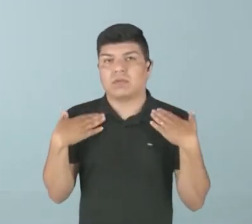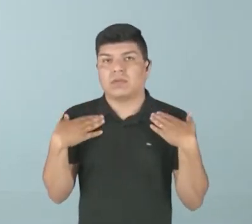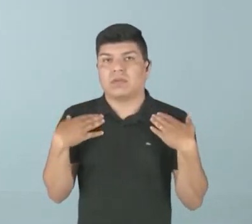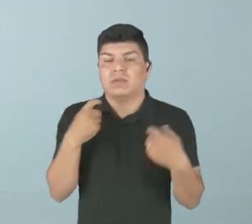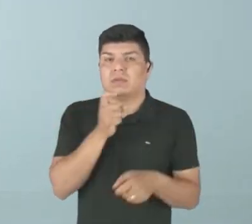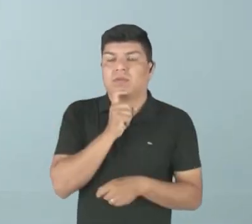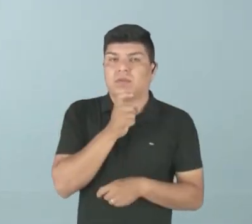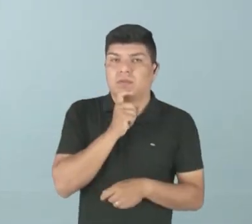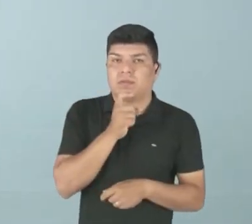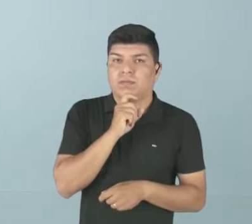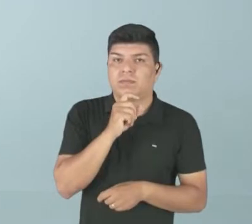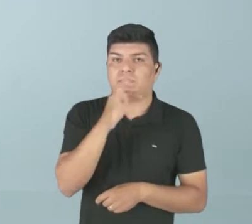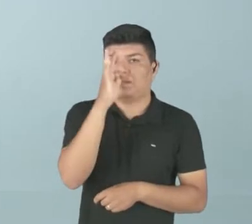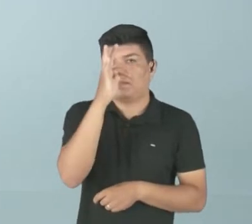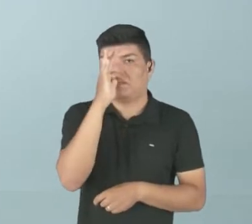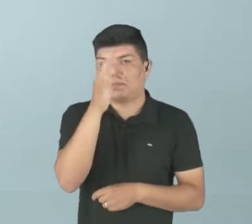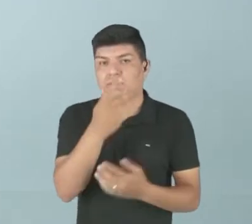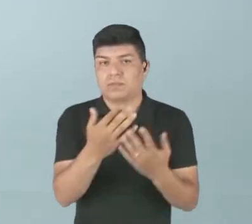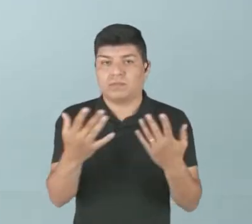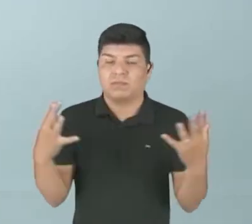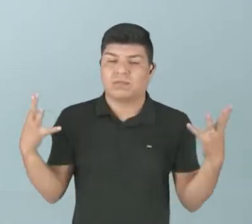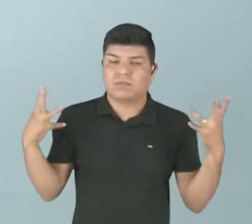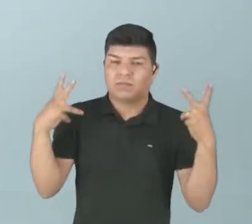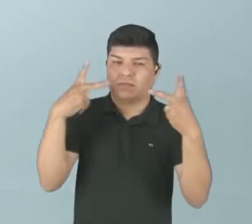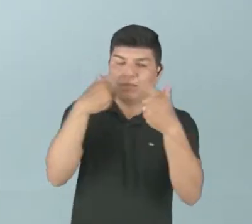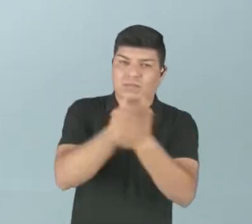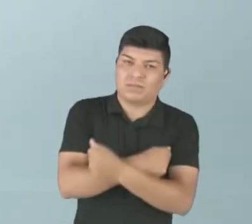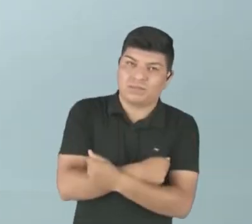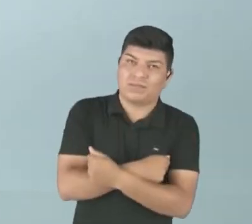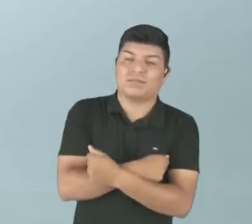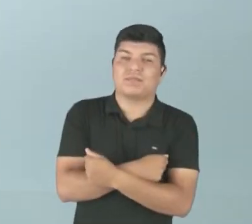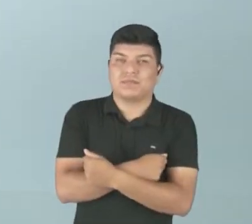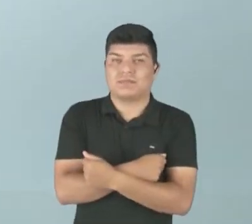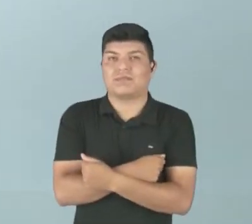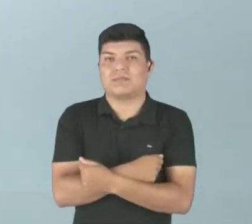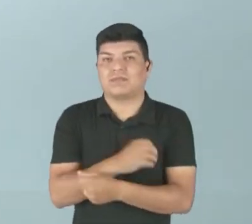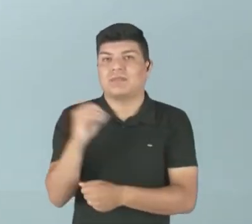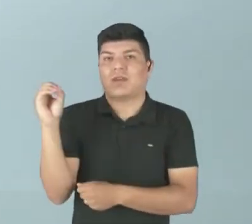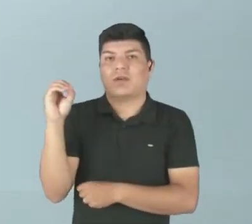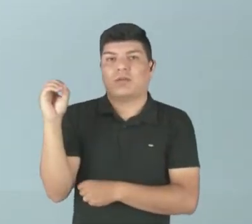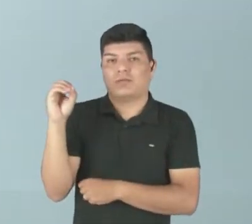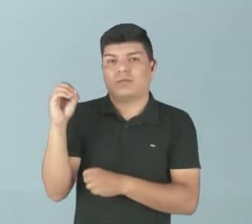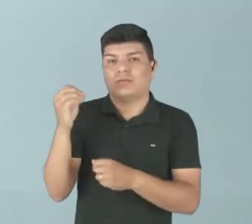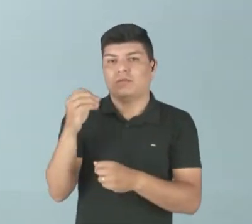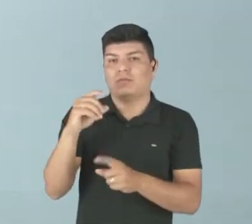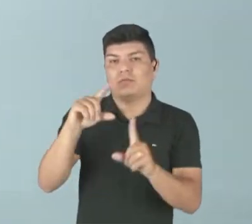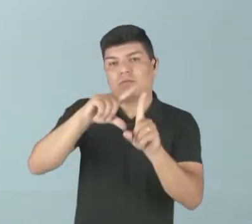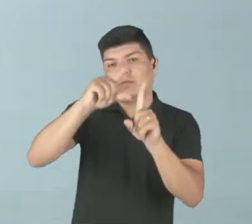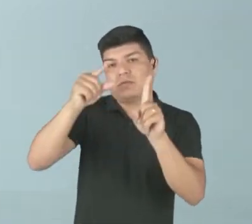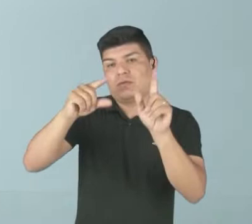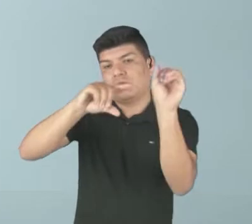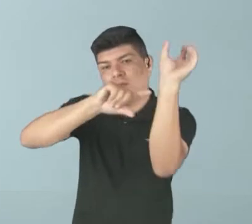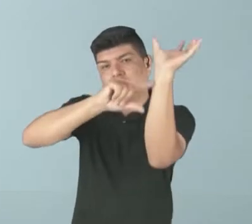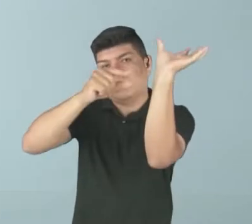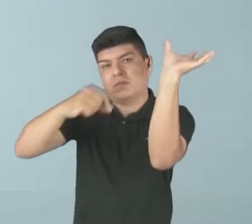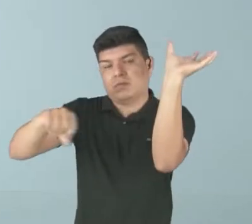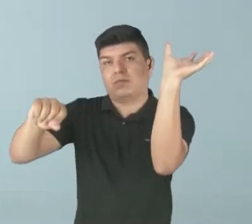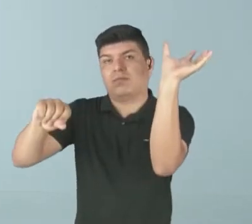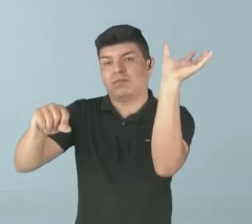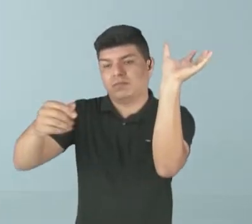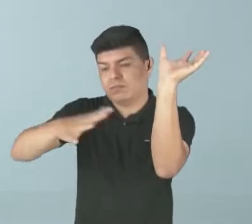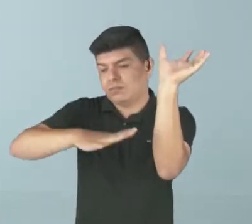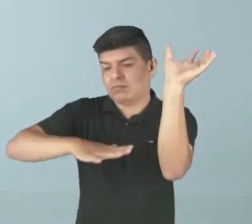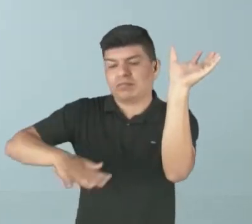outono e a primavera. E a primavera é uma lindeza, e o outono você vê as folhas todas no chão, como a gente costuma ver no livro. Então,